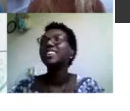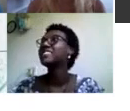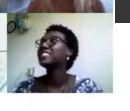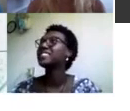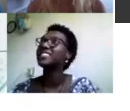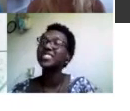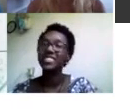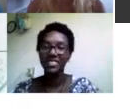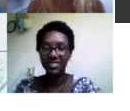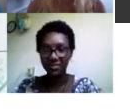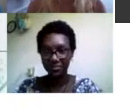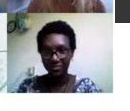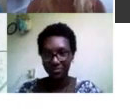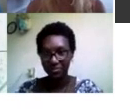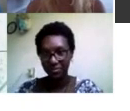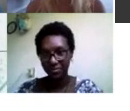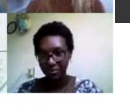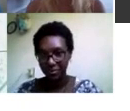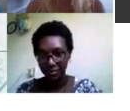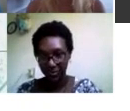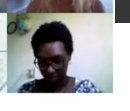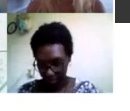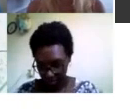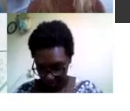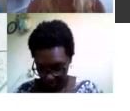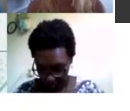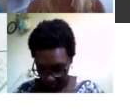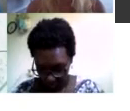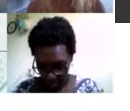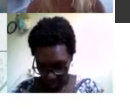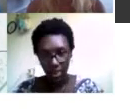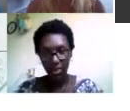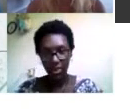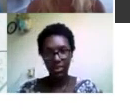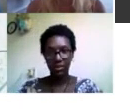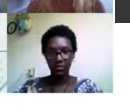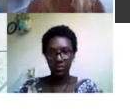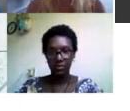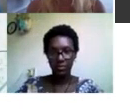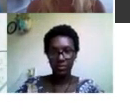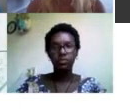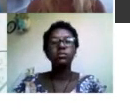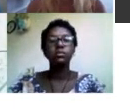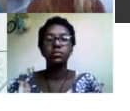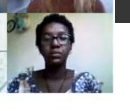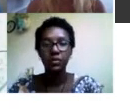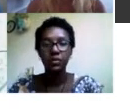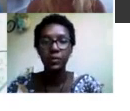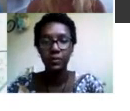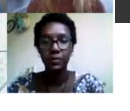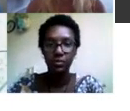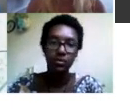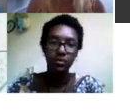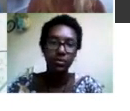portuguesa ao longo, né, das nossas vivências no ambiente escolar, mesmo que de forma remota, né, por conta da